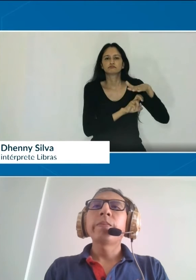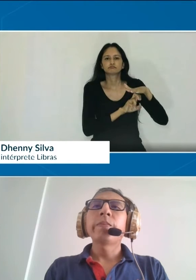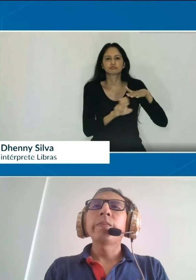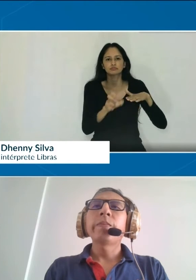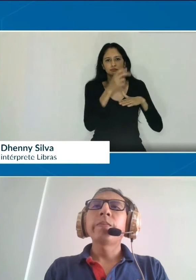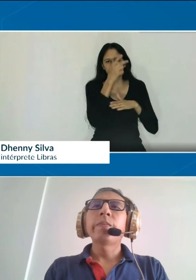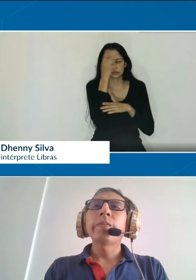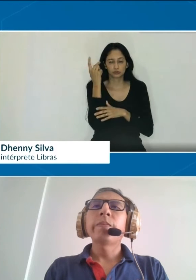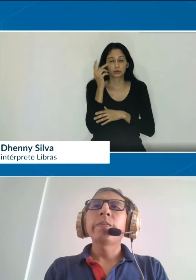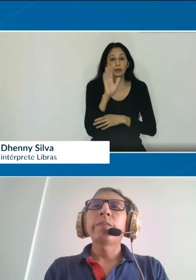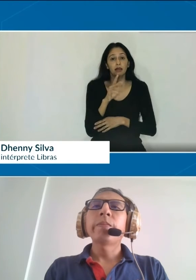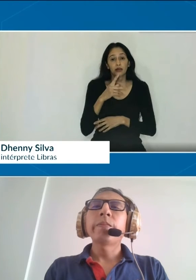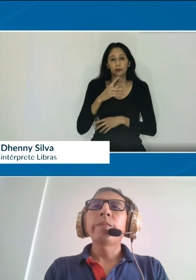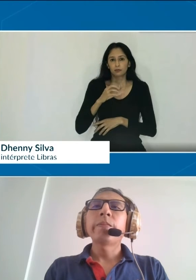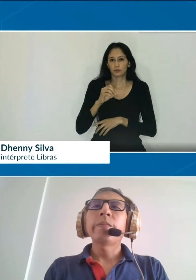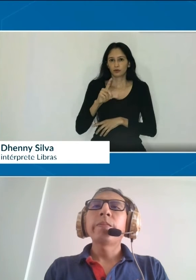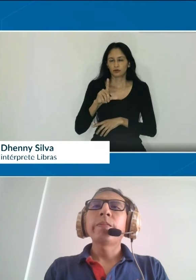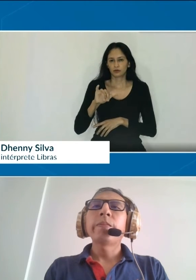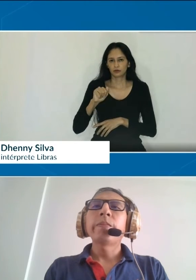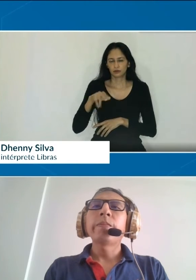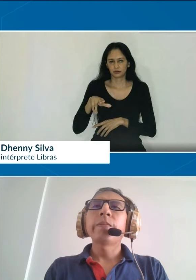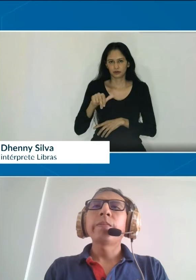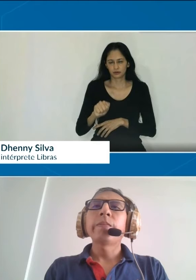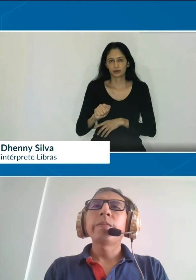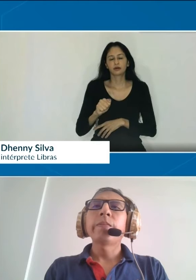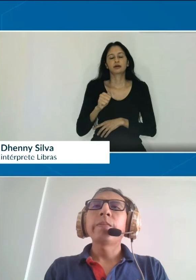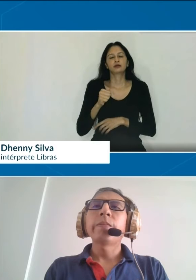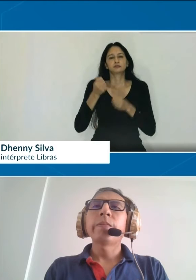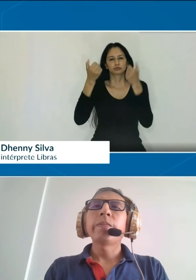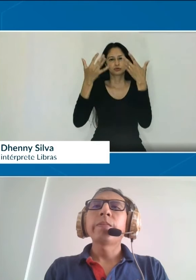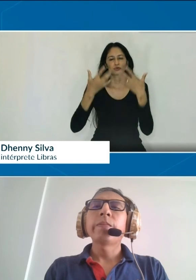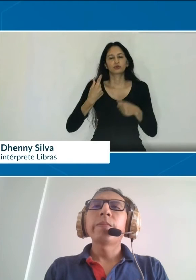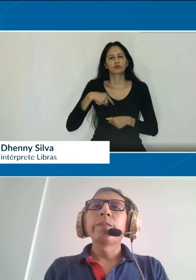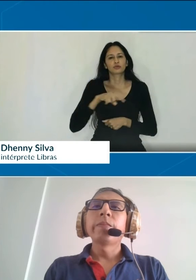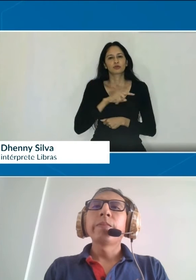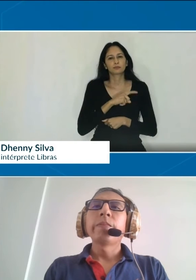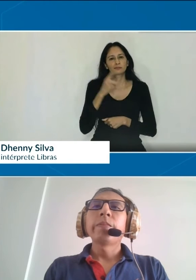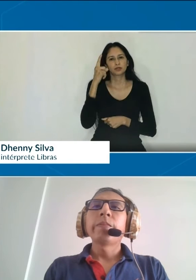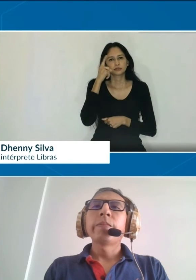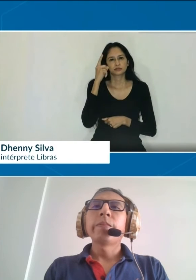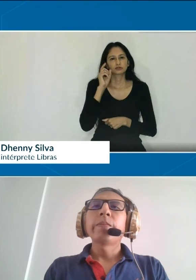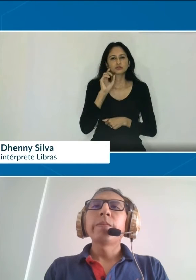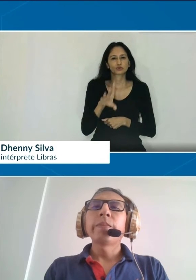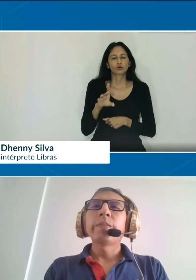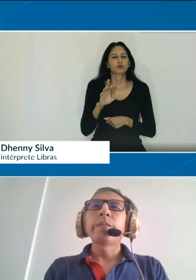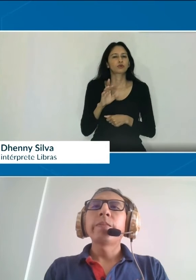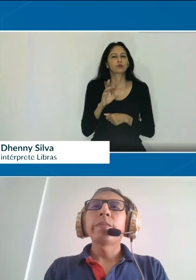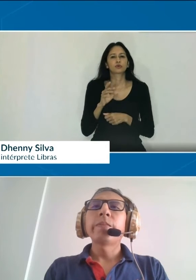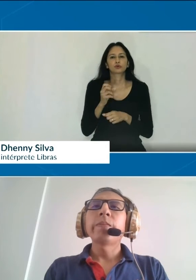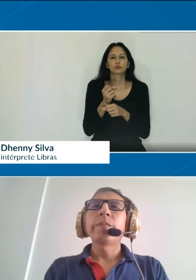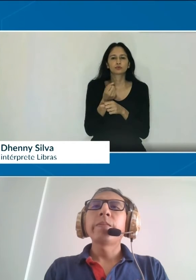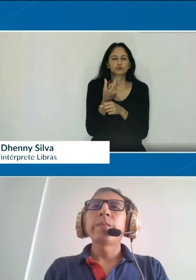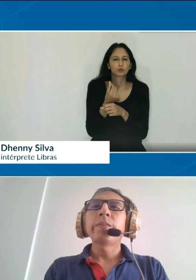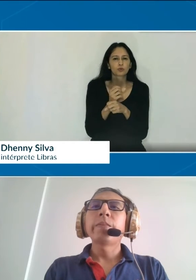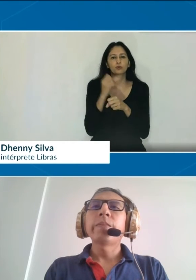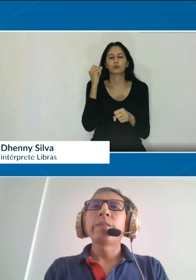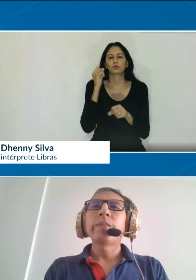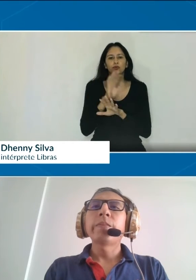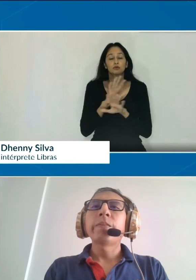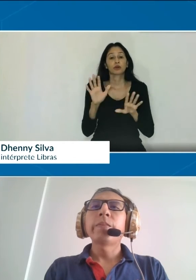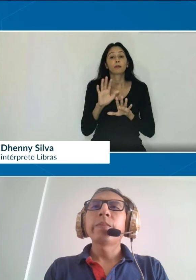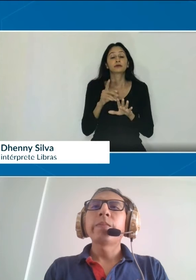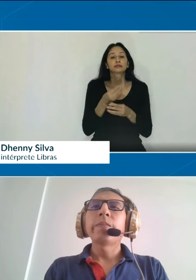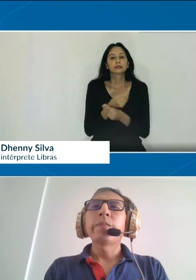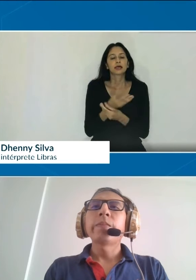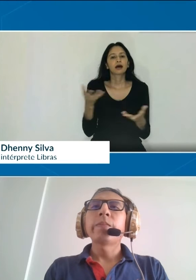gente precisa pensar no transporte não como algo apenas material, né, no veículo, mas como